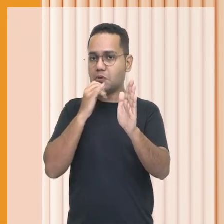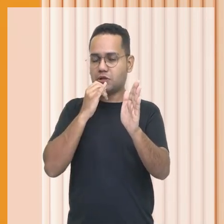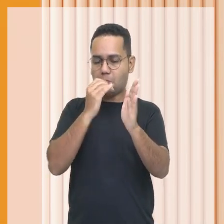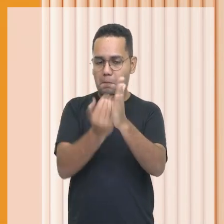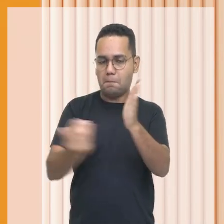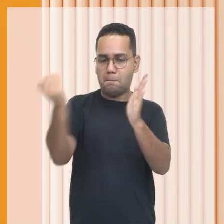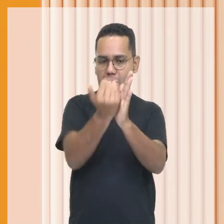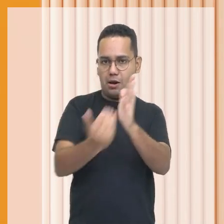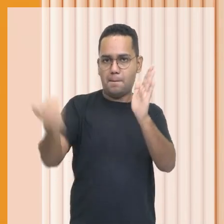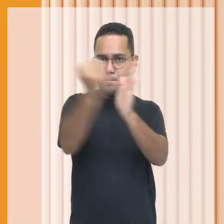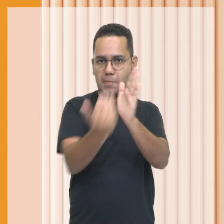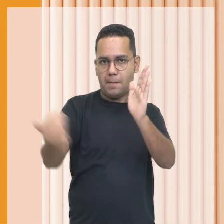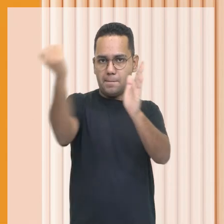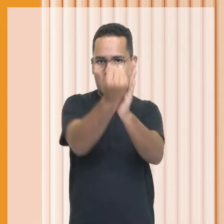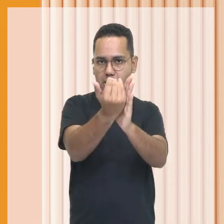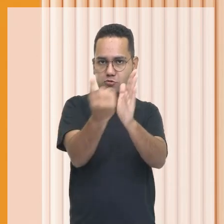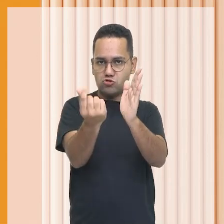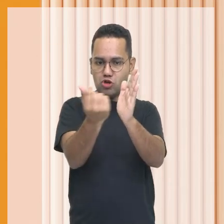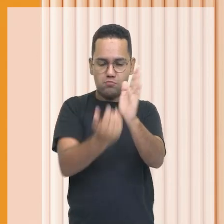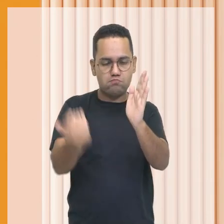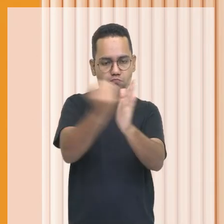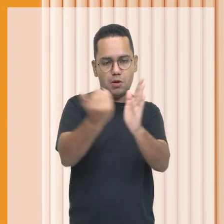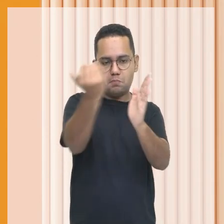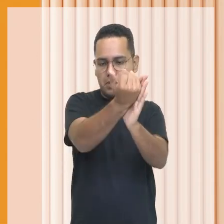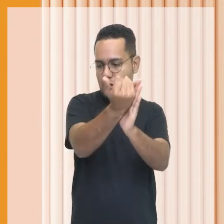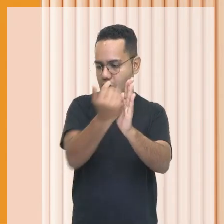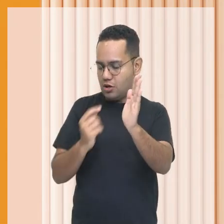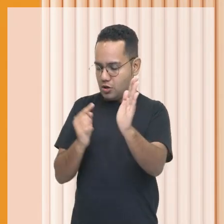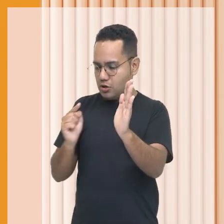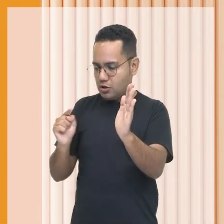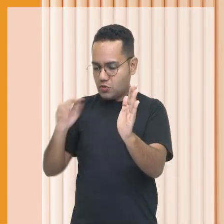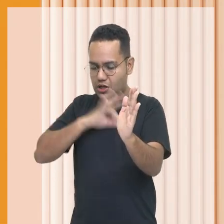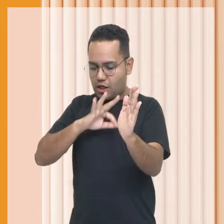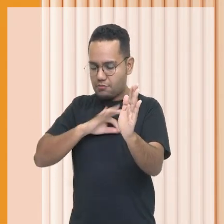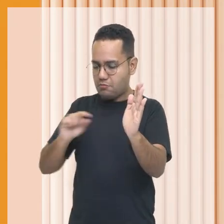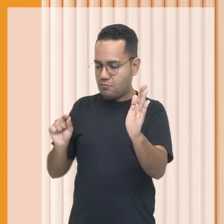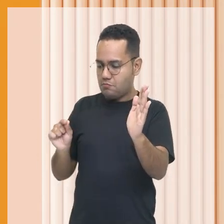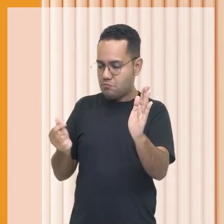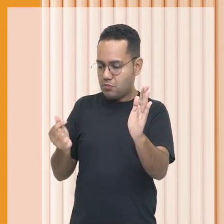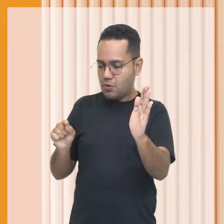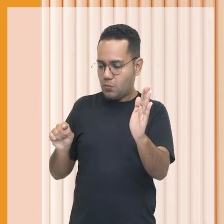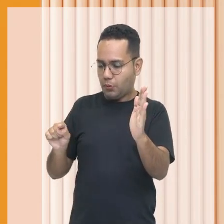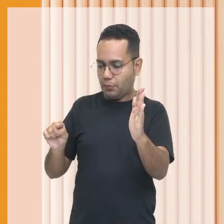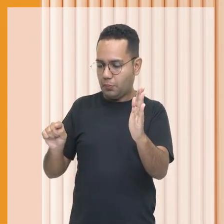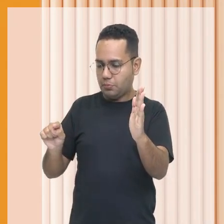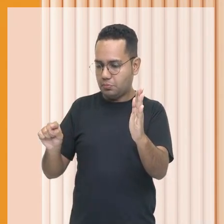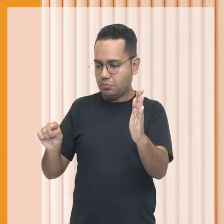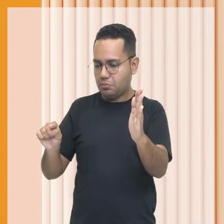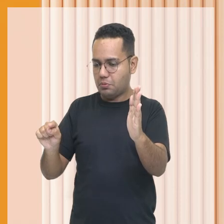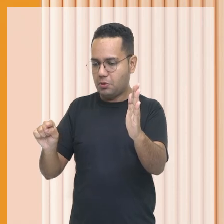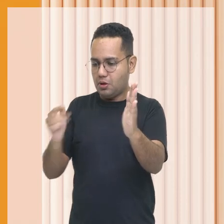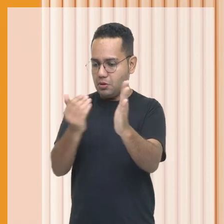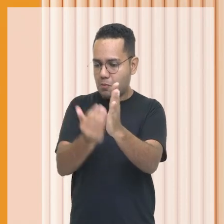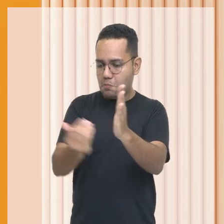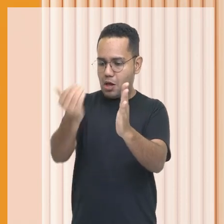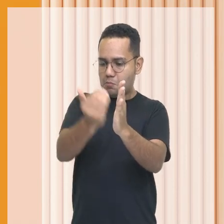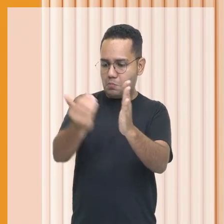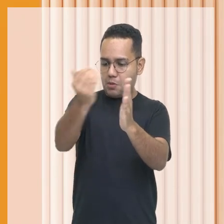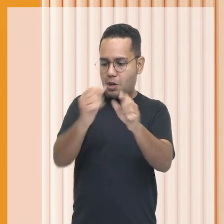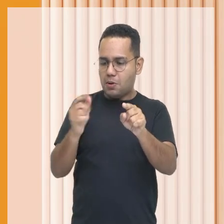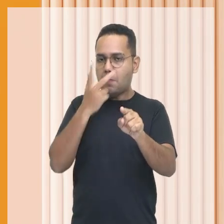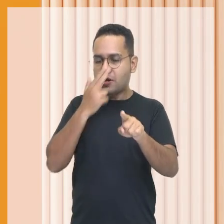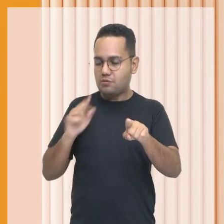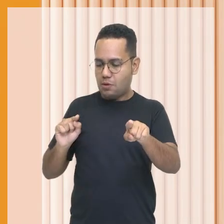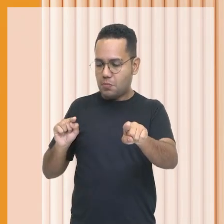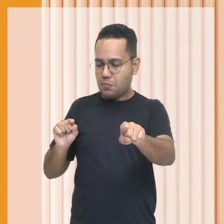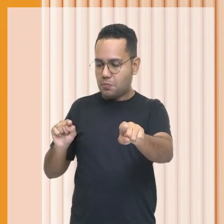se o valor da moeda não sobe, se o salário do trabalhador não sobe, esse trabalhador não tem como comprar. Não tem como viver